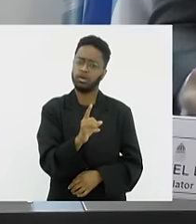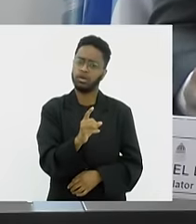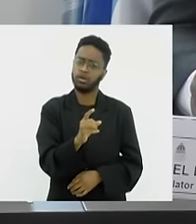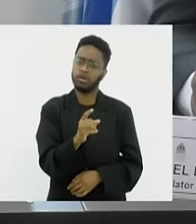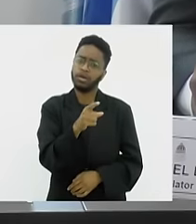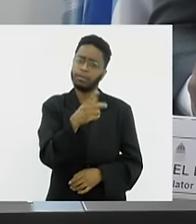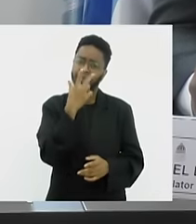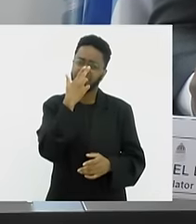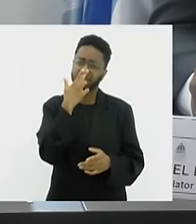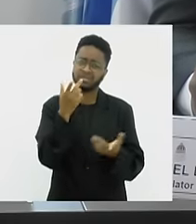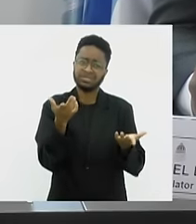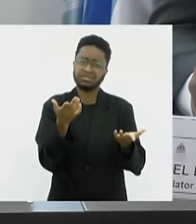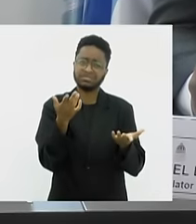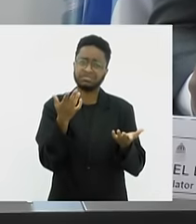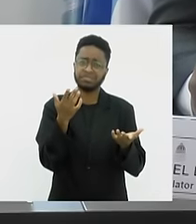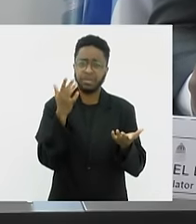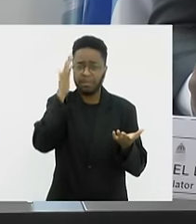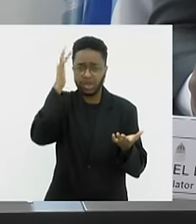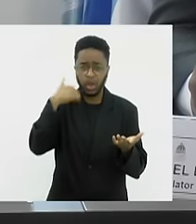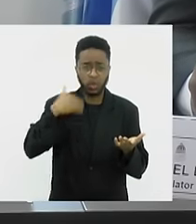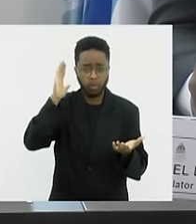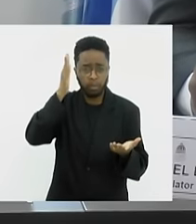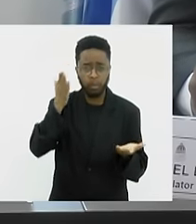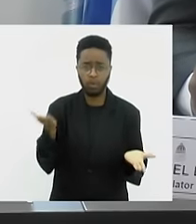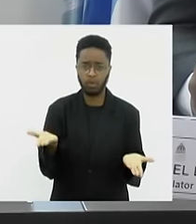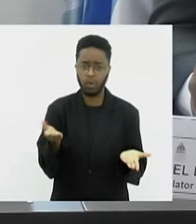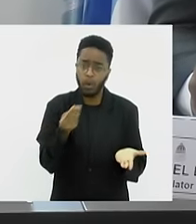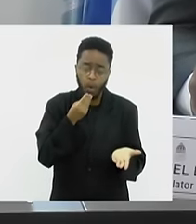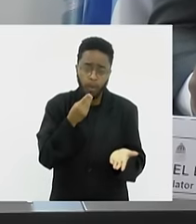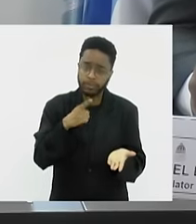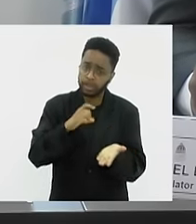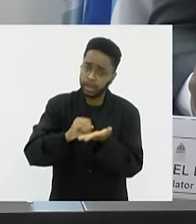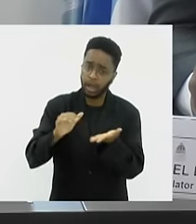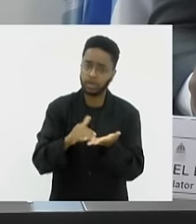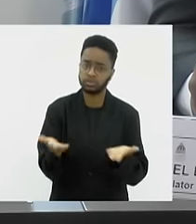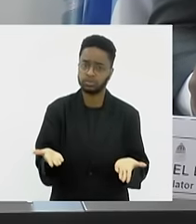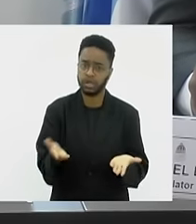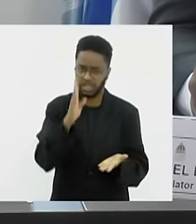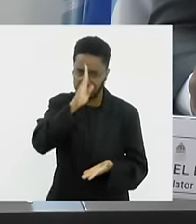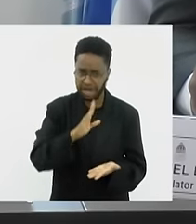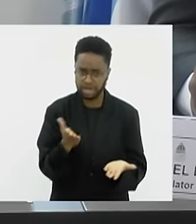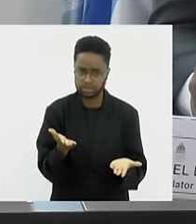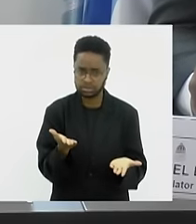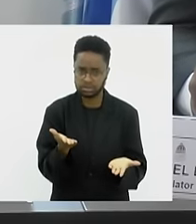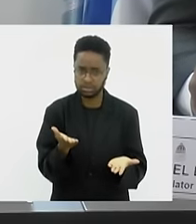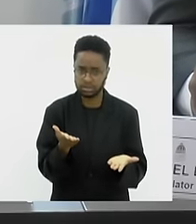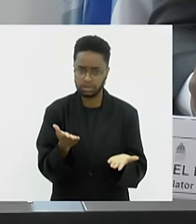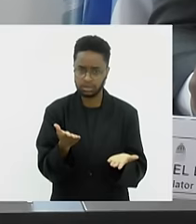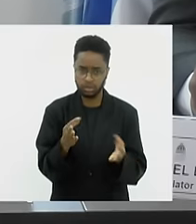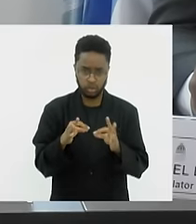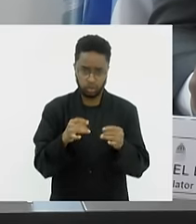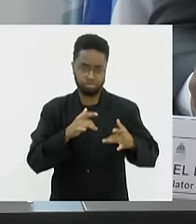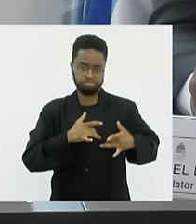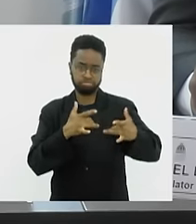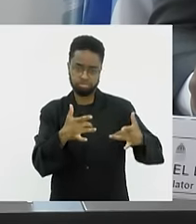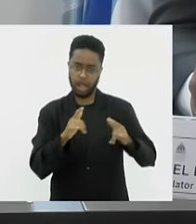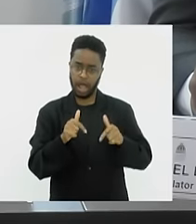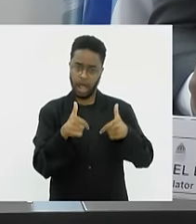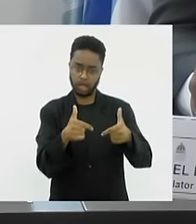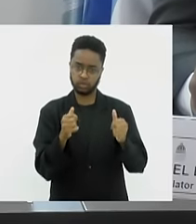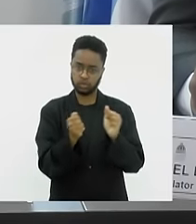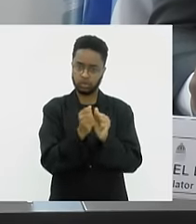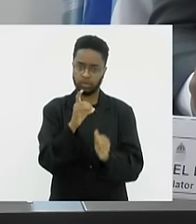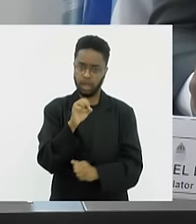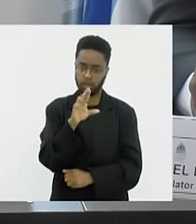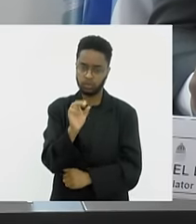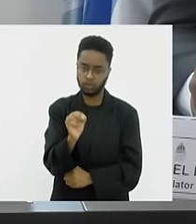a minha capacidade de inteligência. É óbvio que existe custo. É gratuito. São todos bons samaritanos que operam para o dentro.